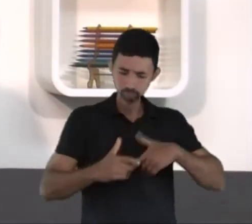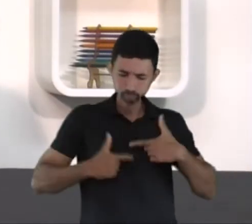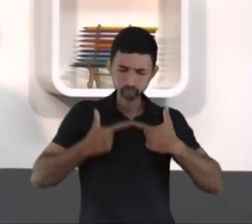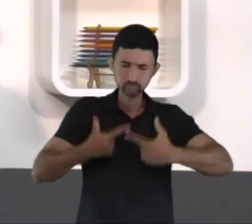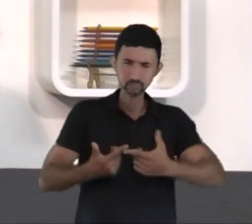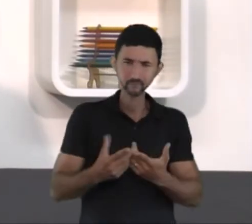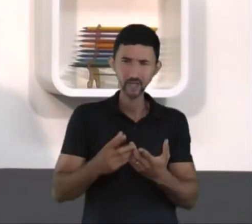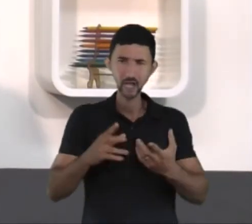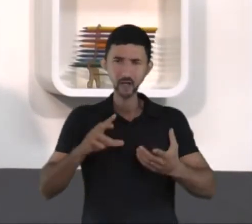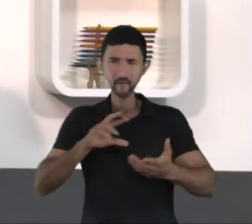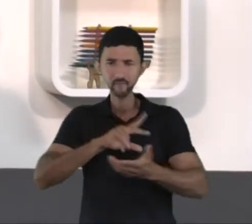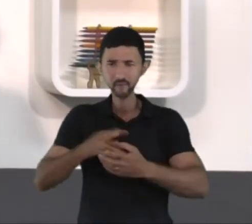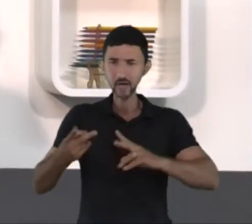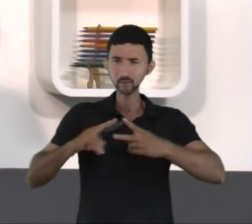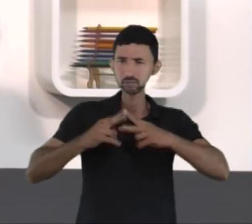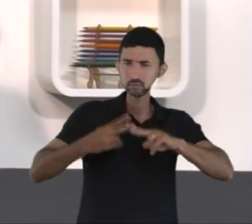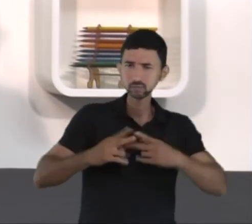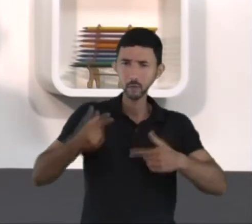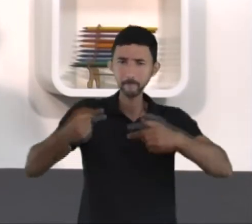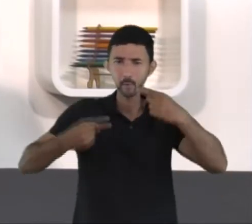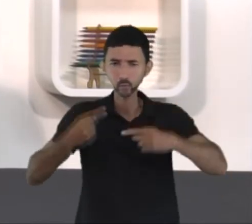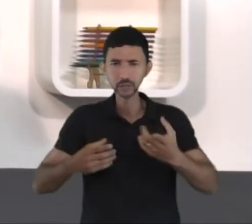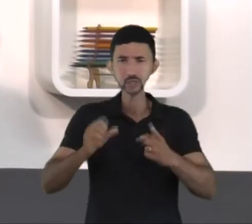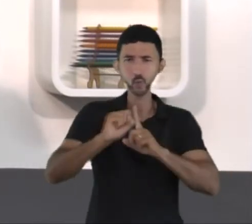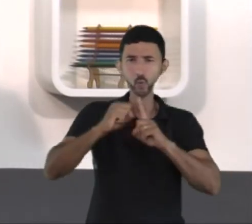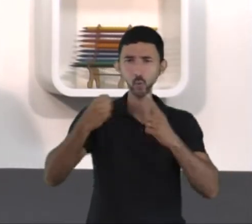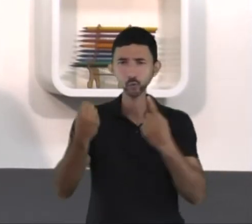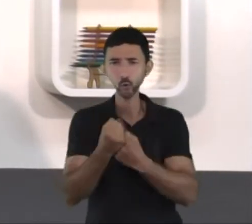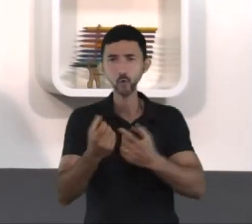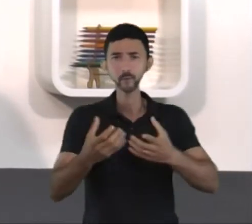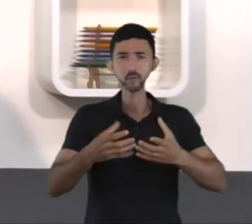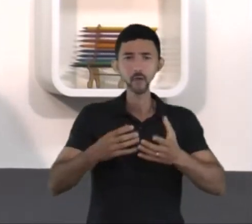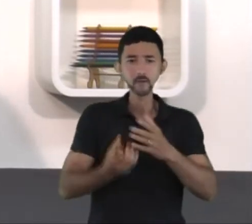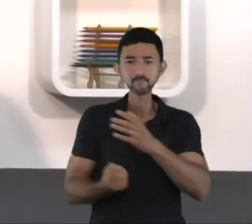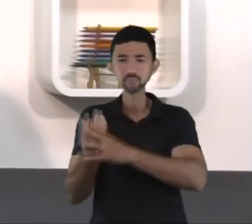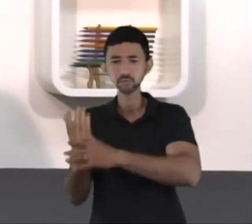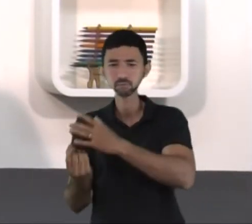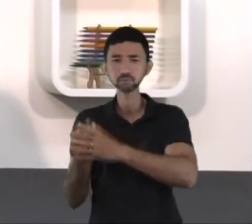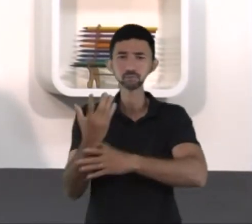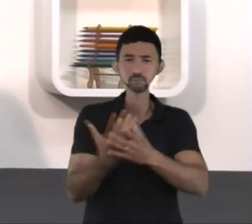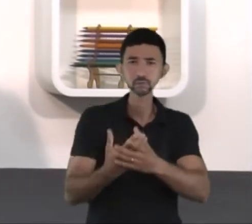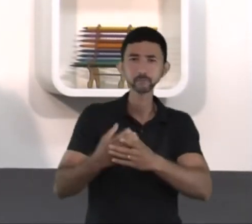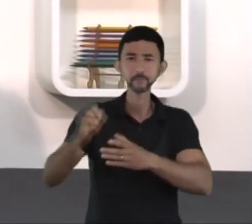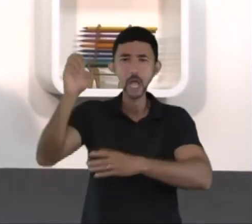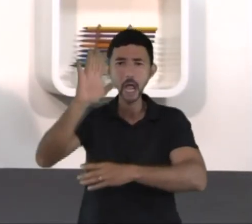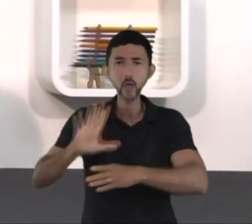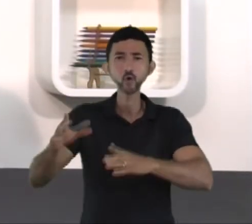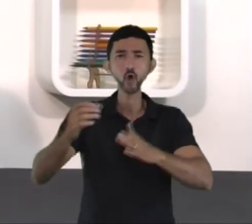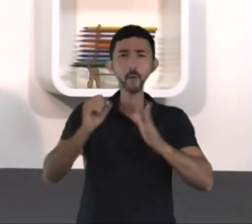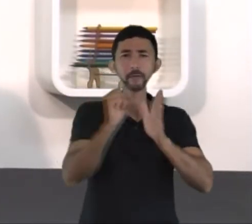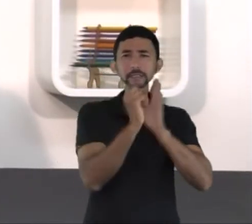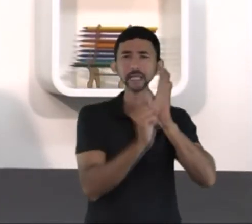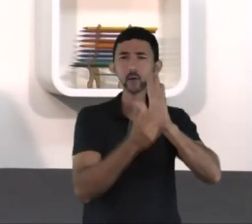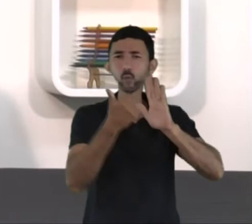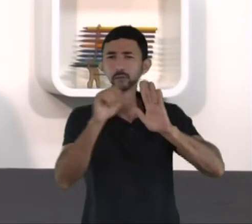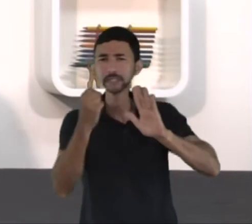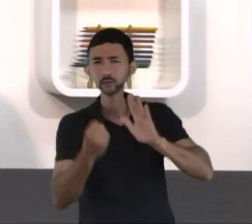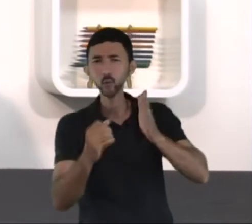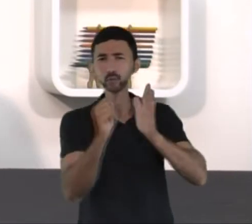vários conflitos políticos, econômicos, sociais foram eclodindo na Europa do século XVIII e XIX, né? Até